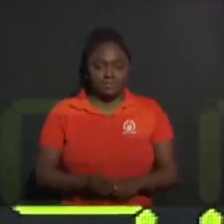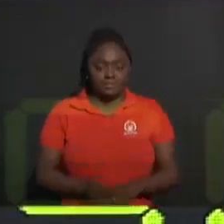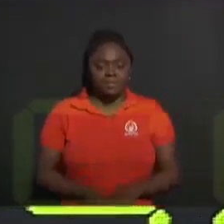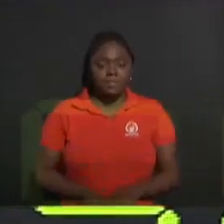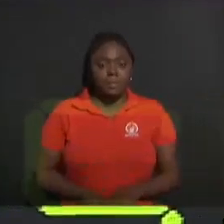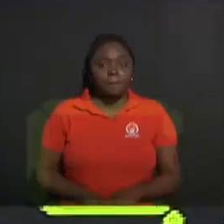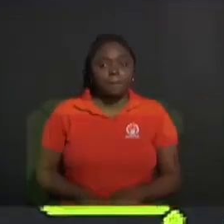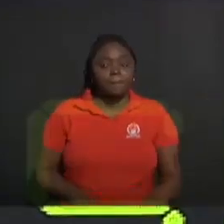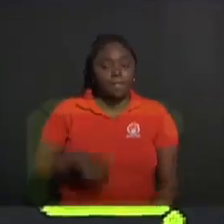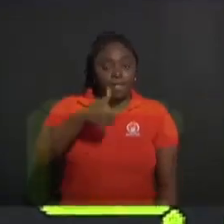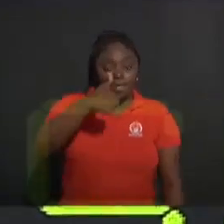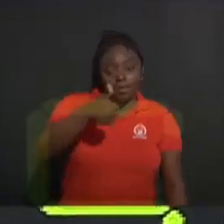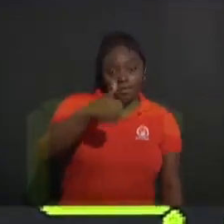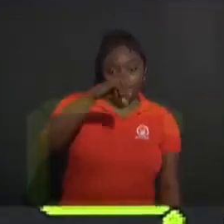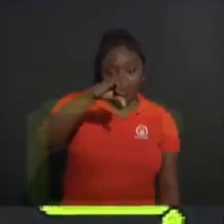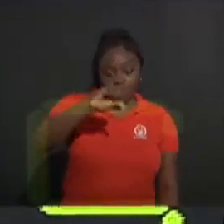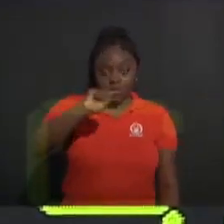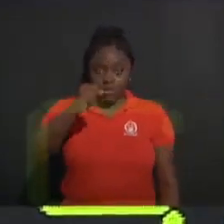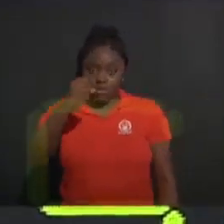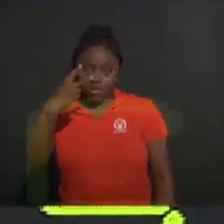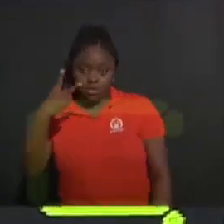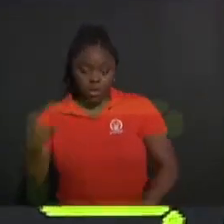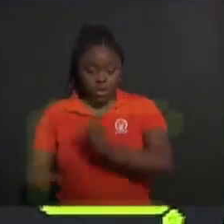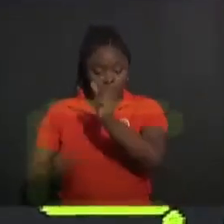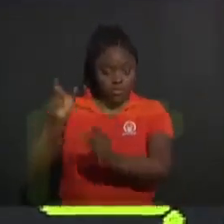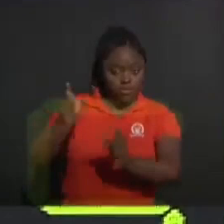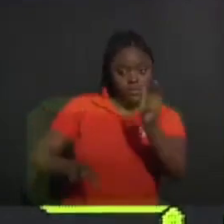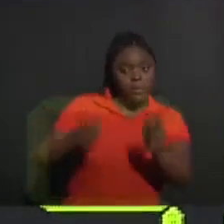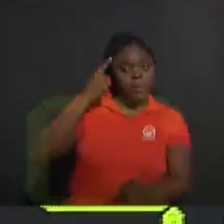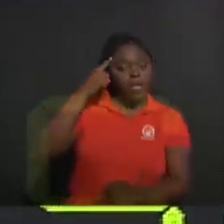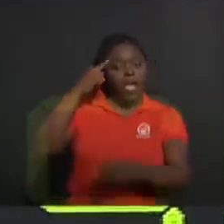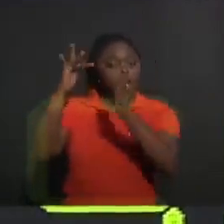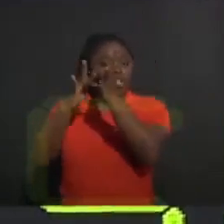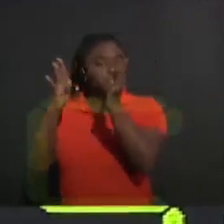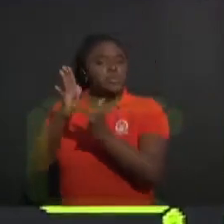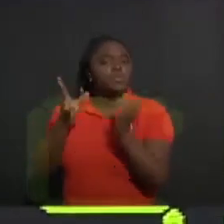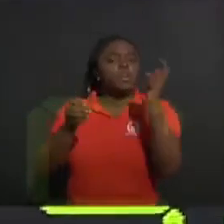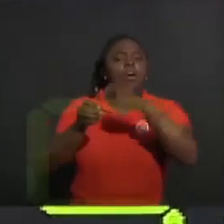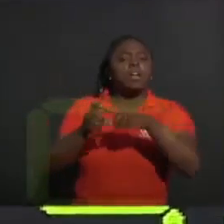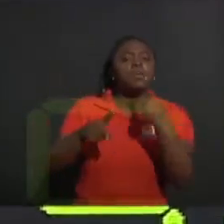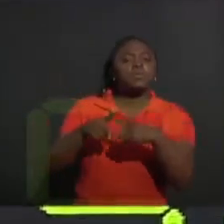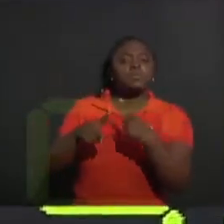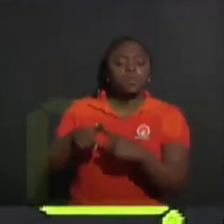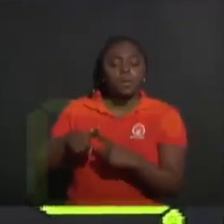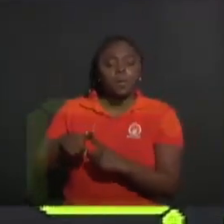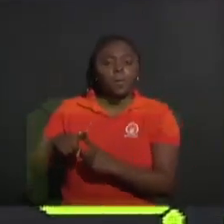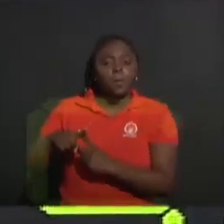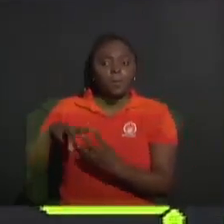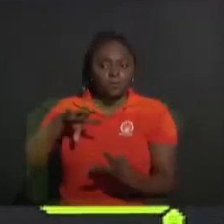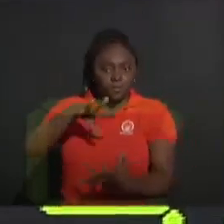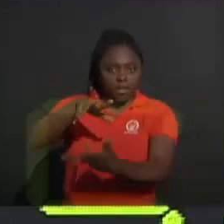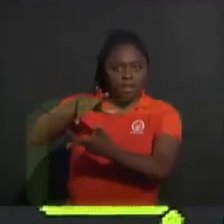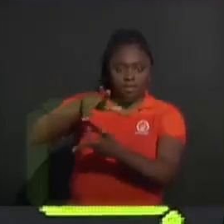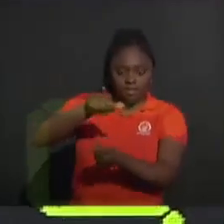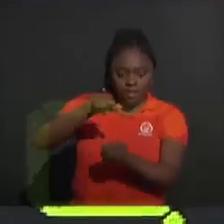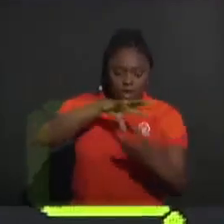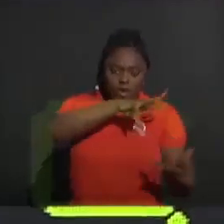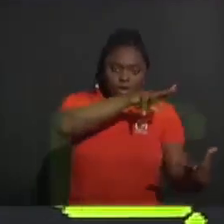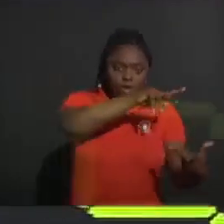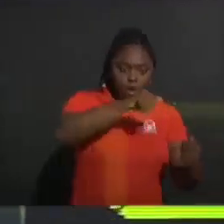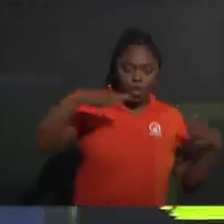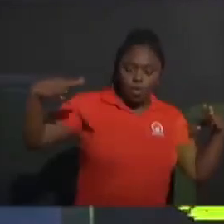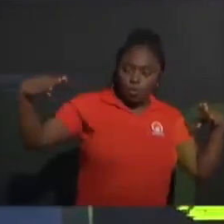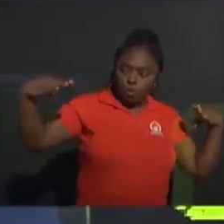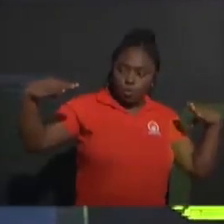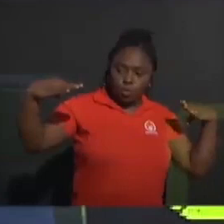Em 1982, muitas pessoas pensaram que Jesus voltaria porque houve o alinhamento dos planetas. Quem lembra do alinhamento dos planetas?